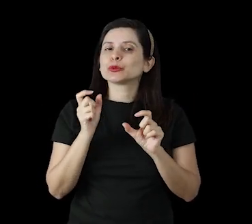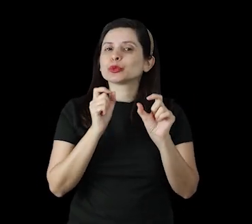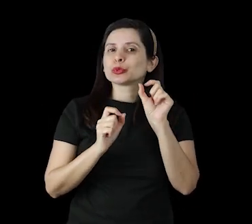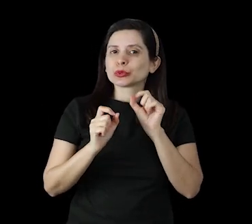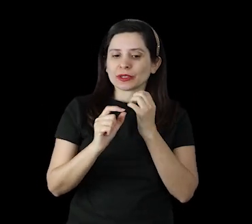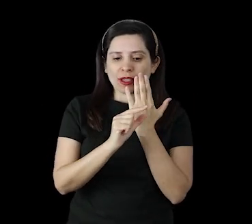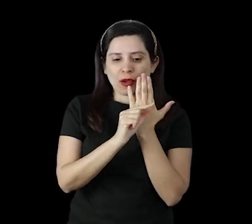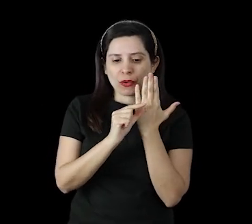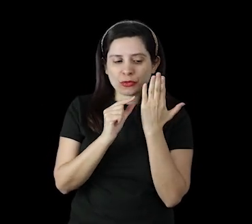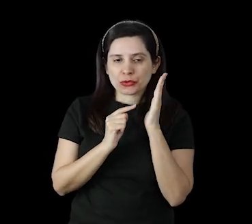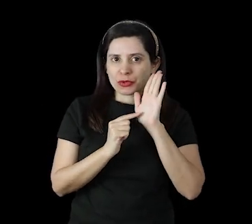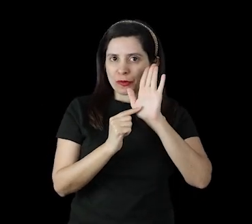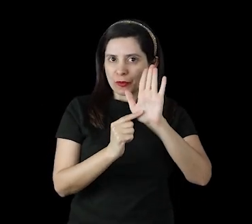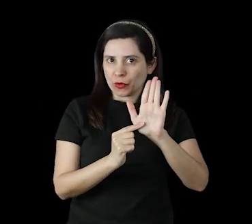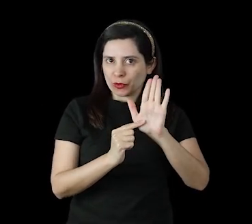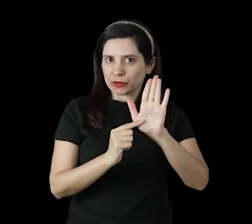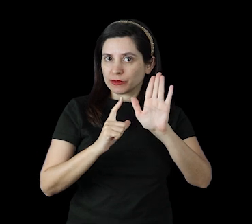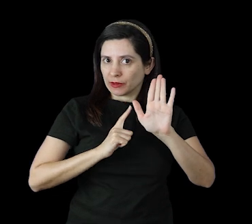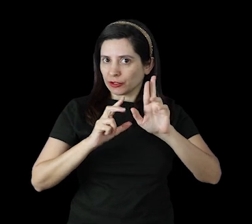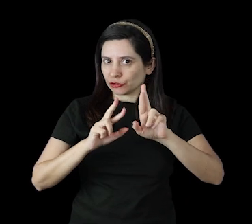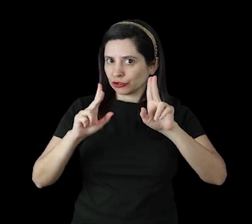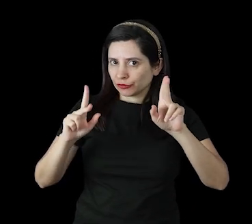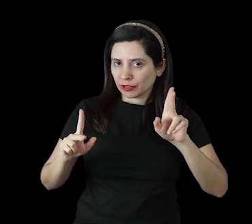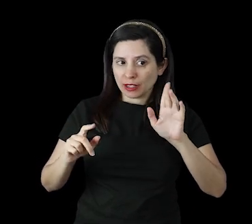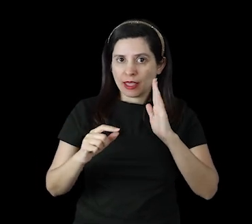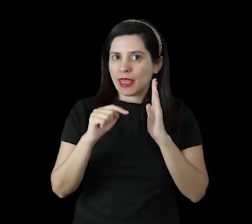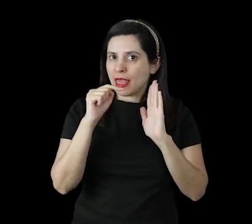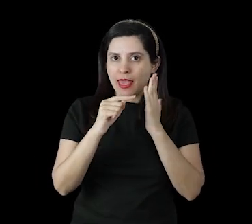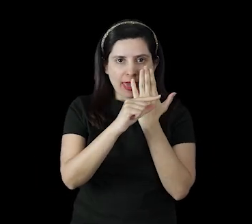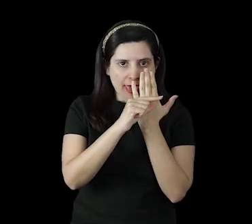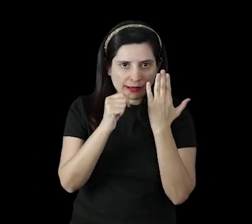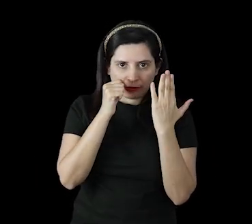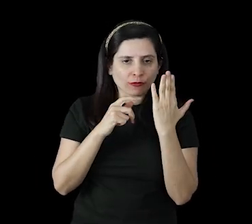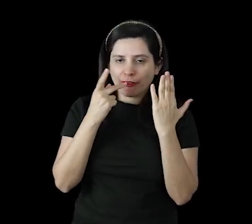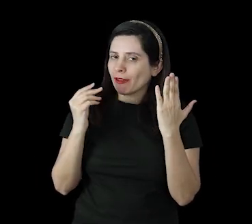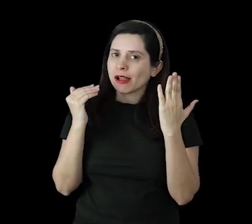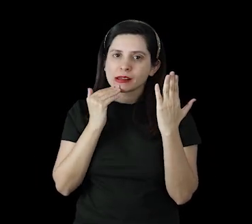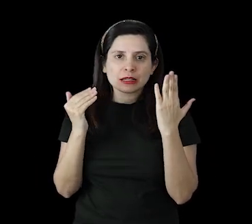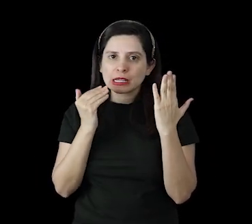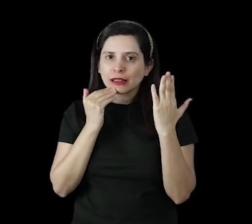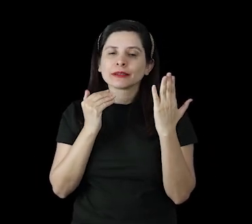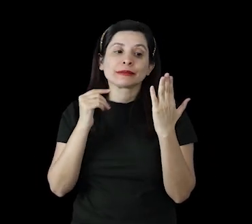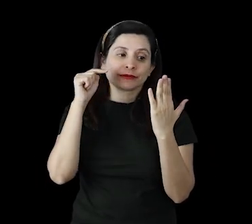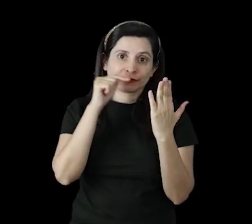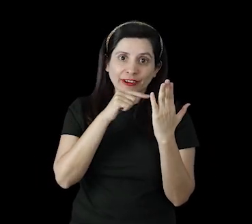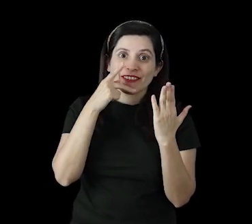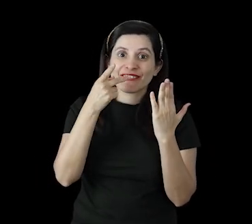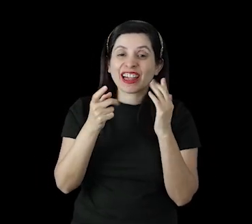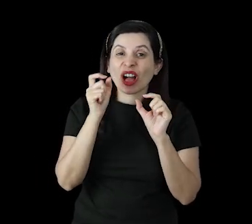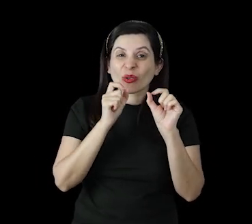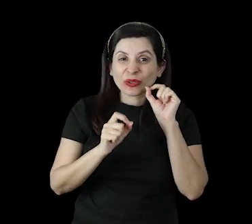que essa autora traz é uma diferença. Ela não vai falar em defeito, ela vai falar em falha, e falha